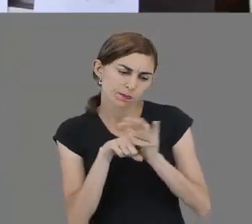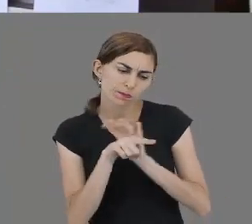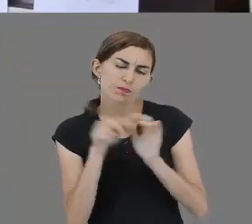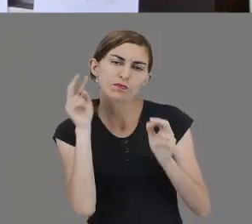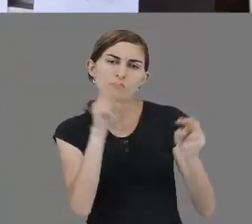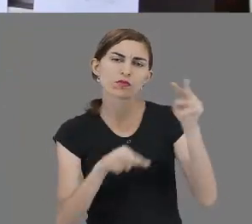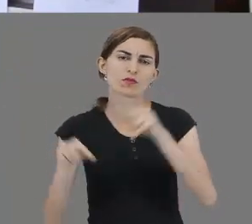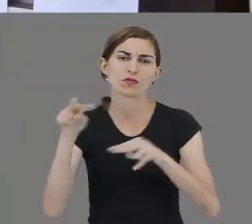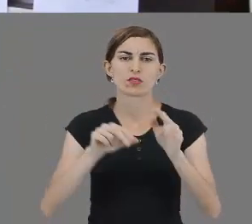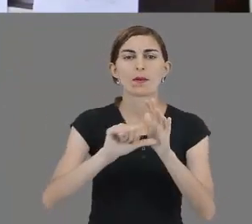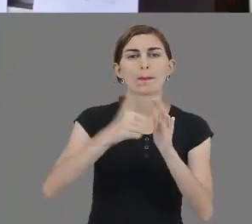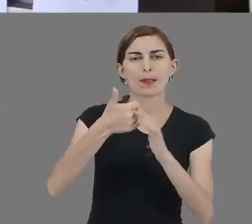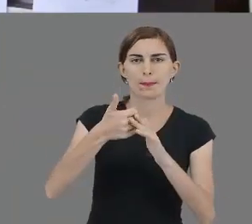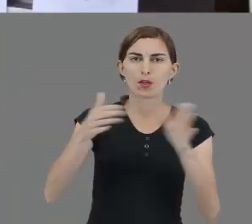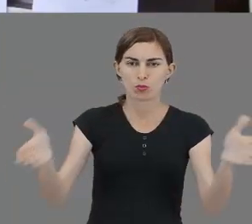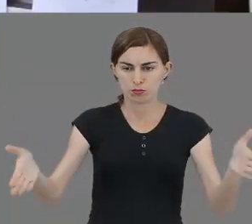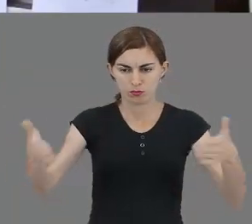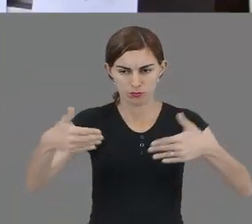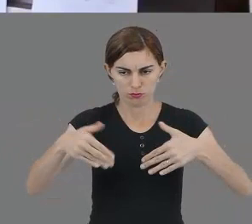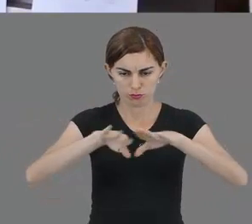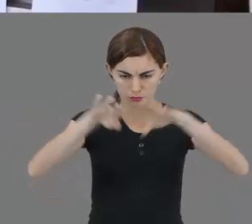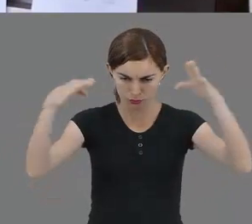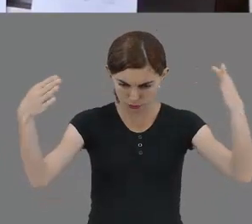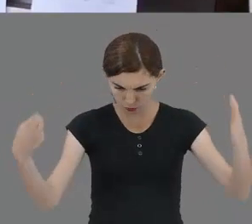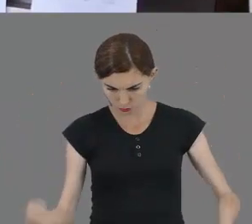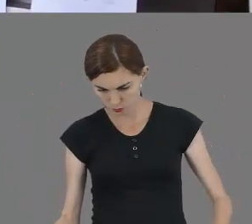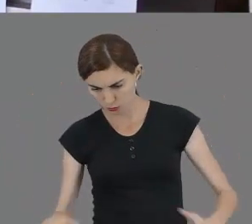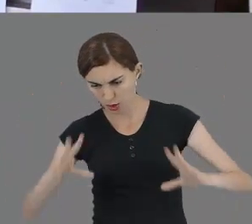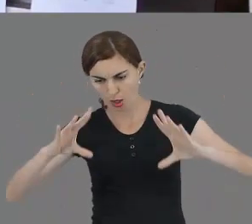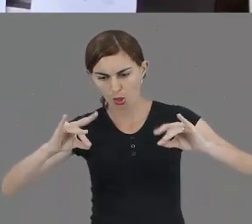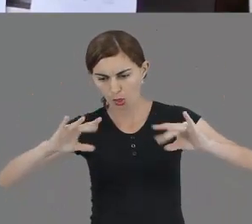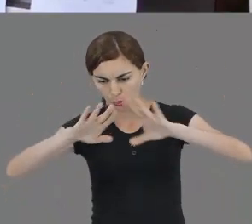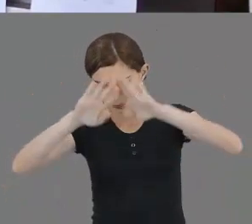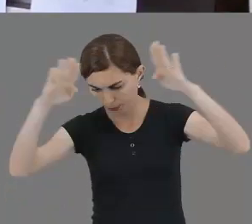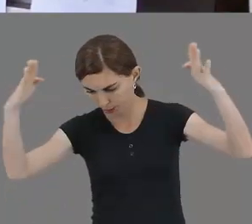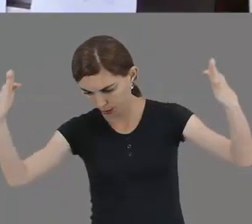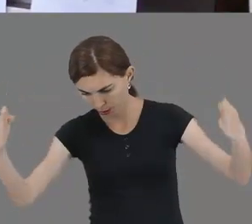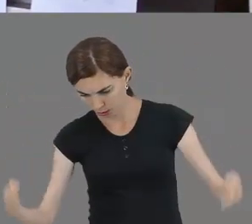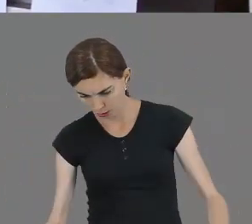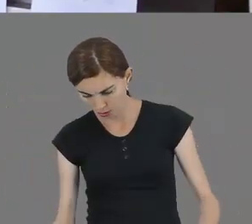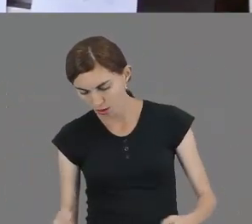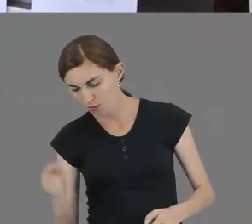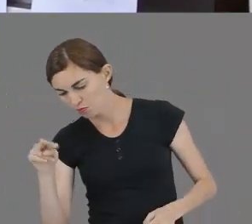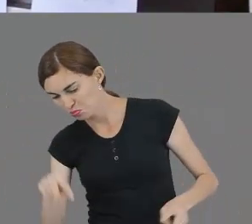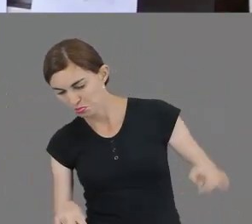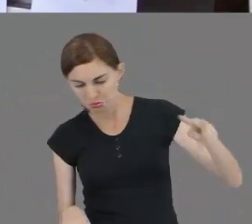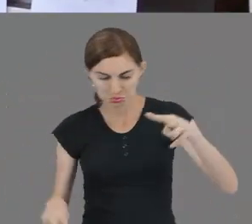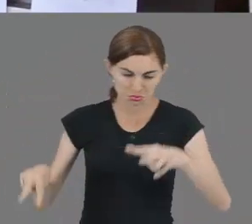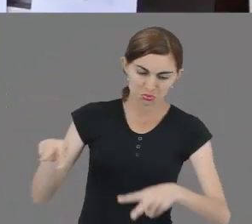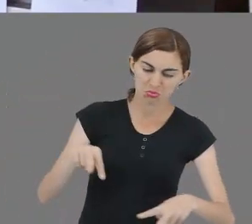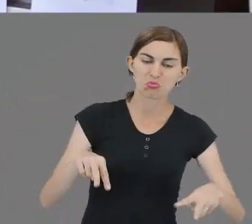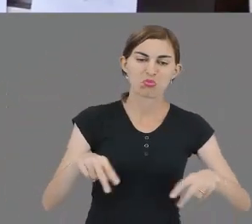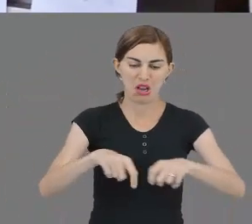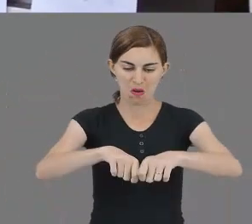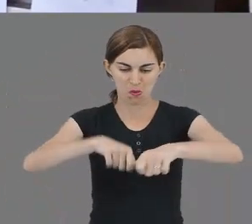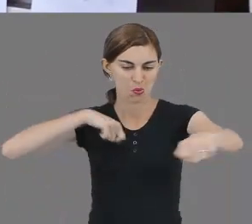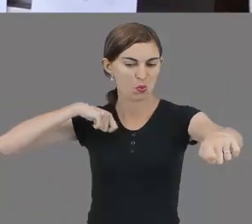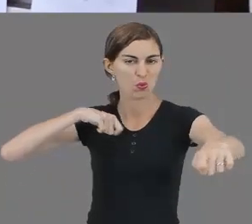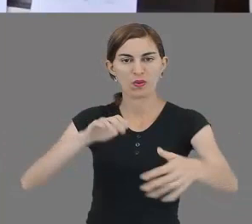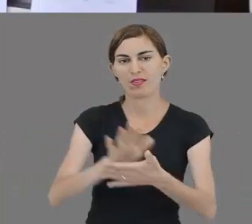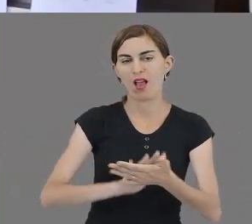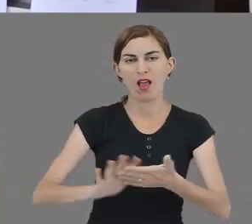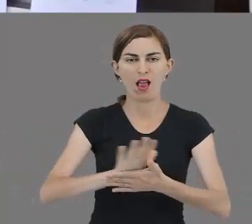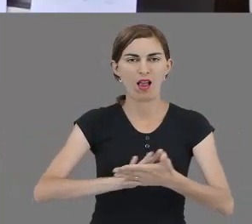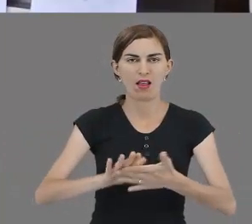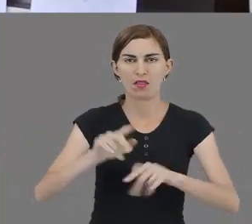visual? Primeiro você vai ver a questão da embalagem. Se o lacre não foi rompido, a embalagem não está rasgada,